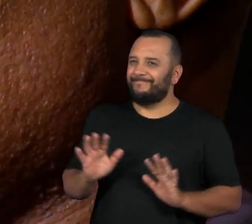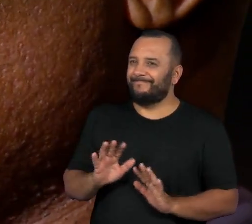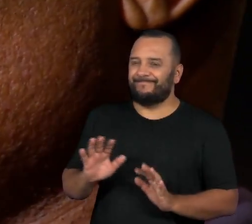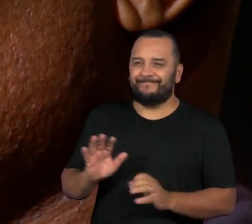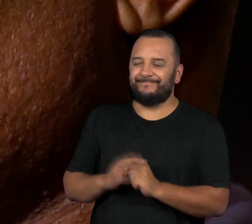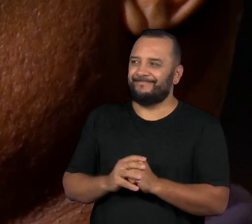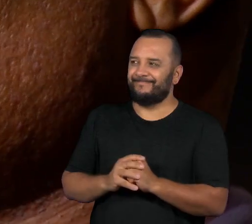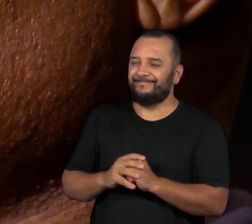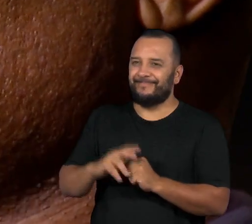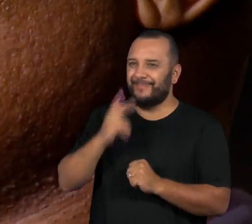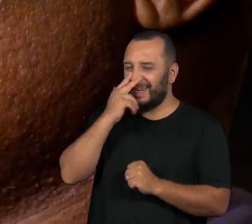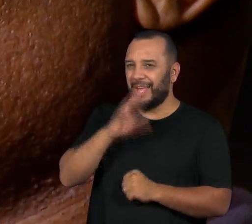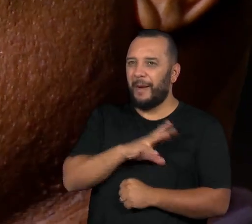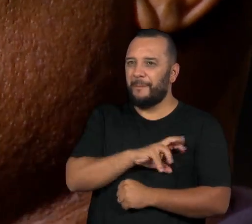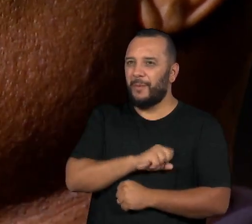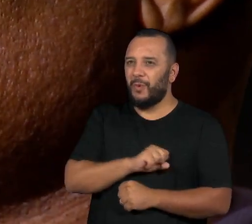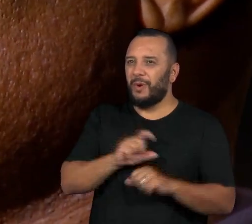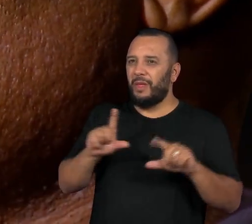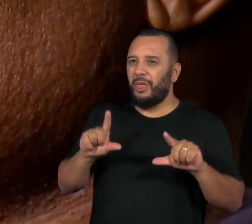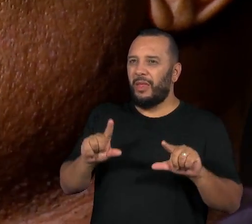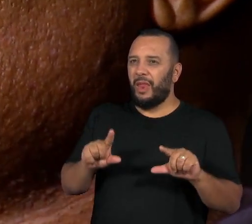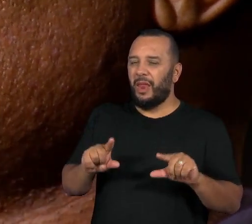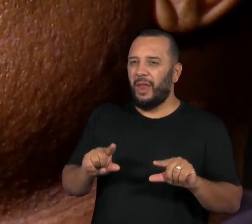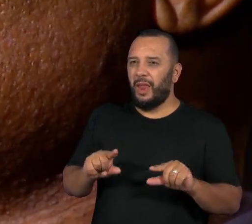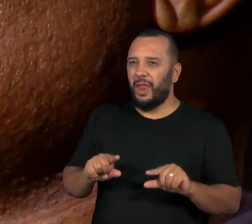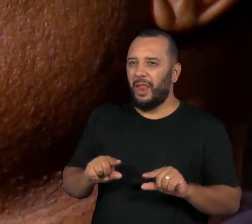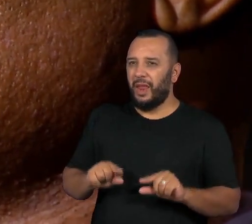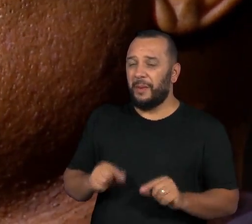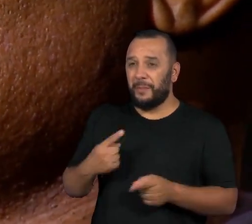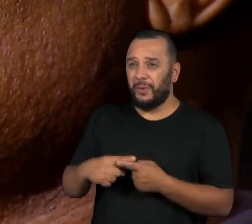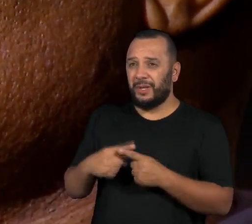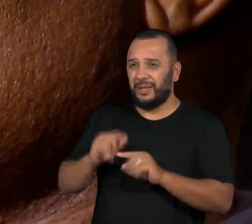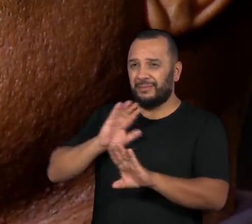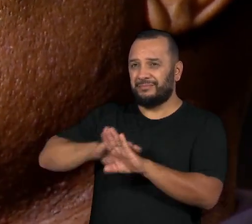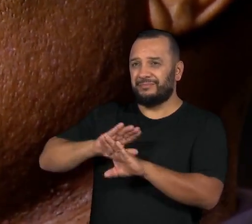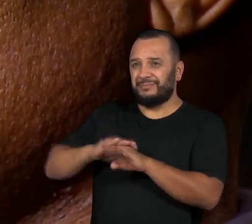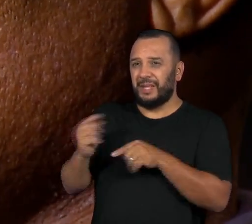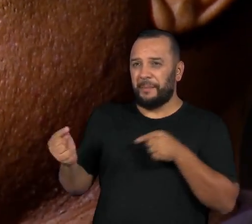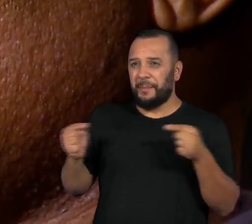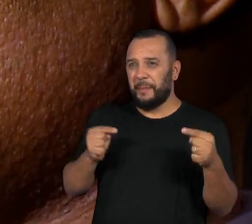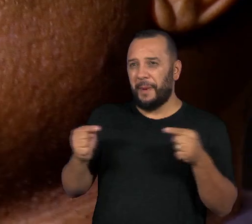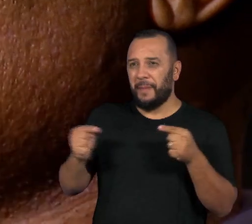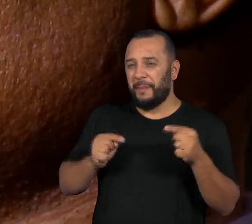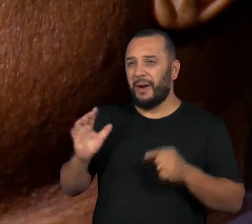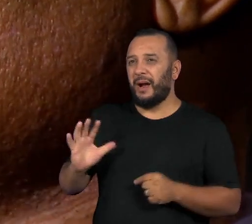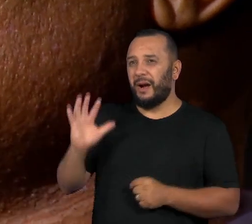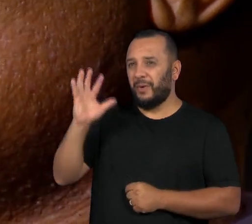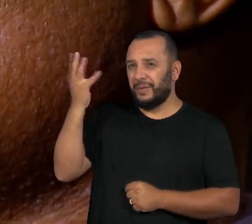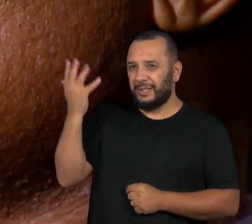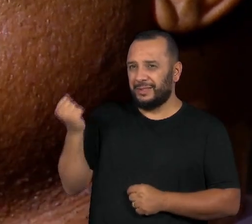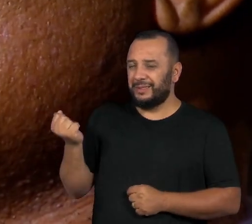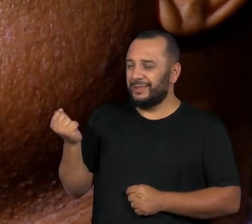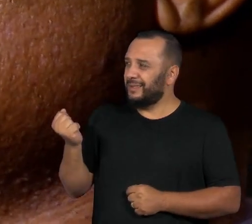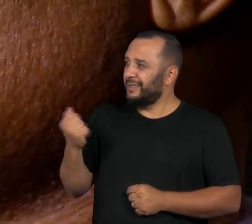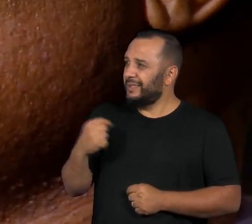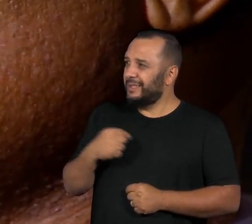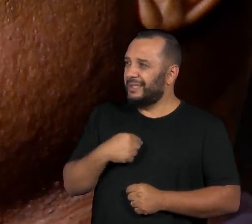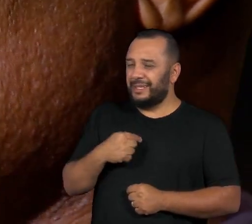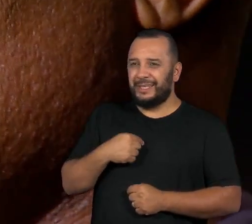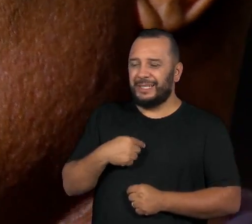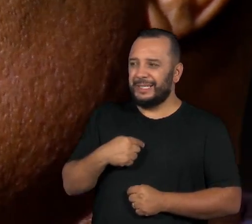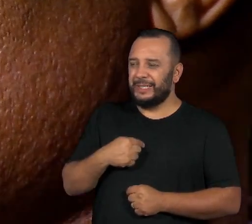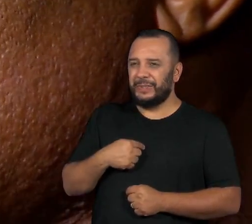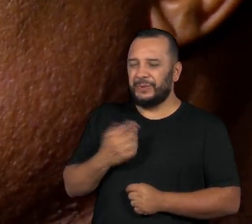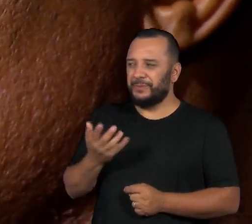tudo que estava acontecendo por trás tava tirando a minha essência como